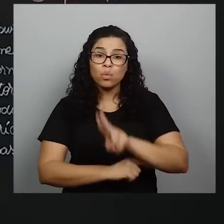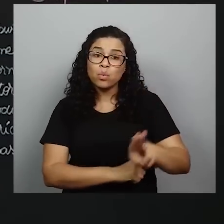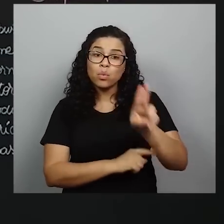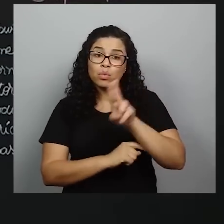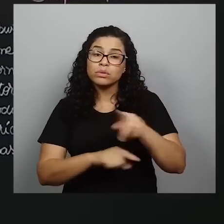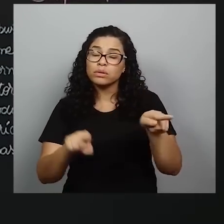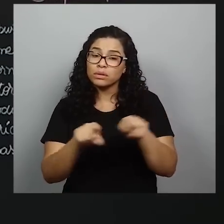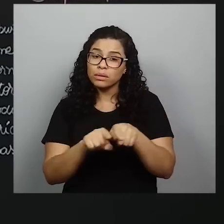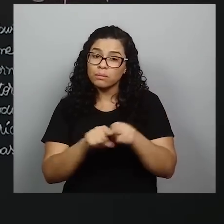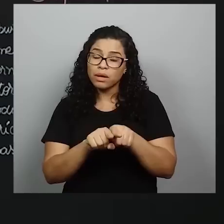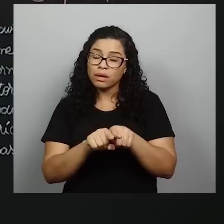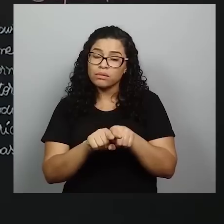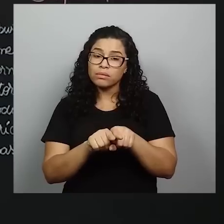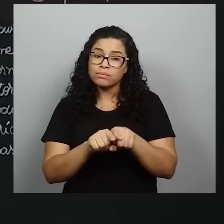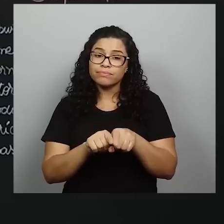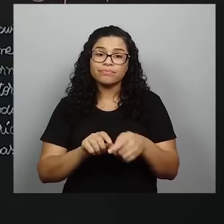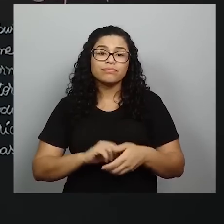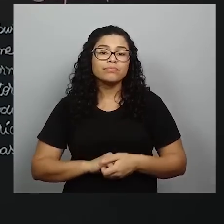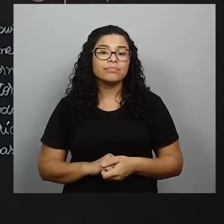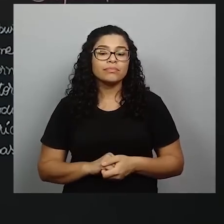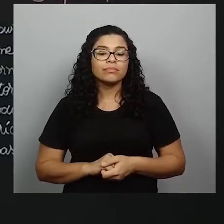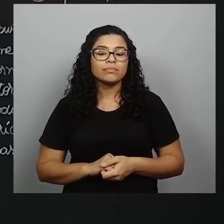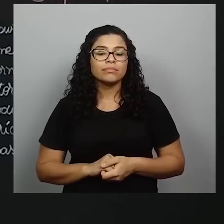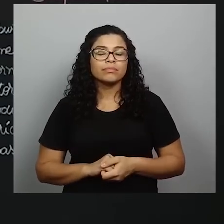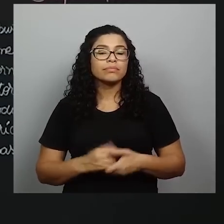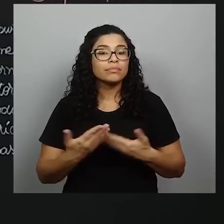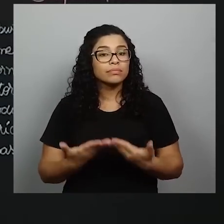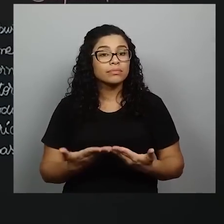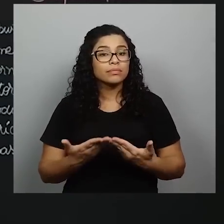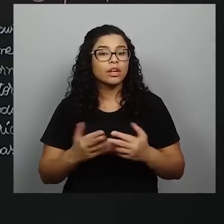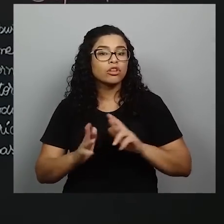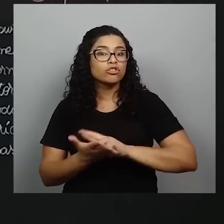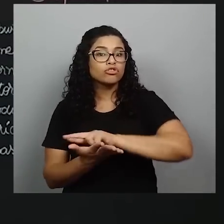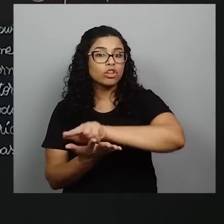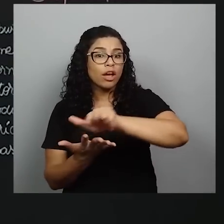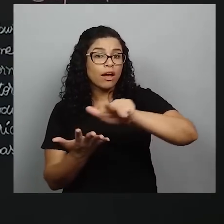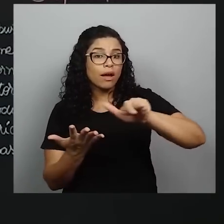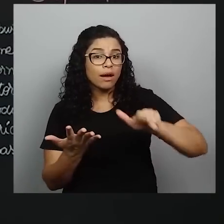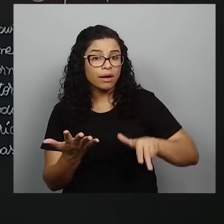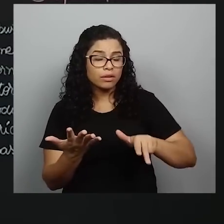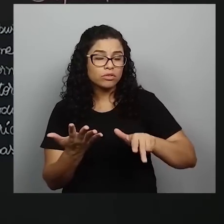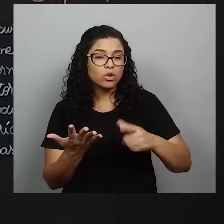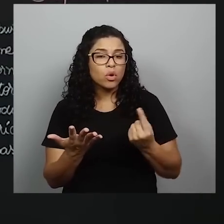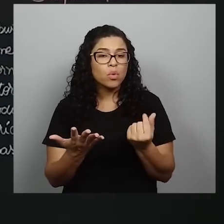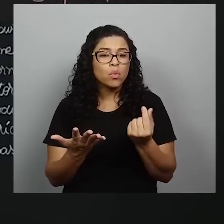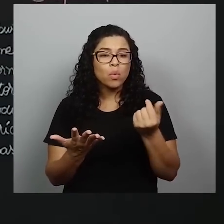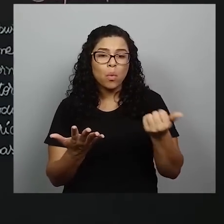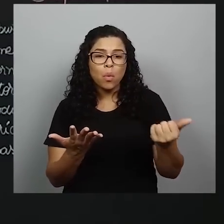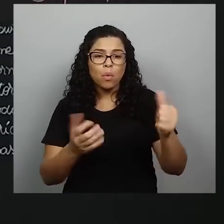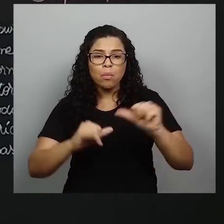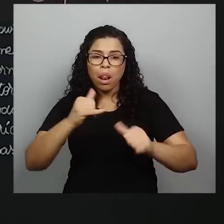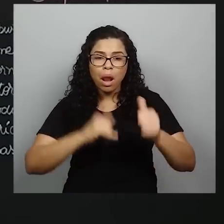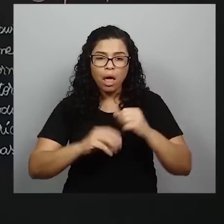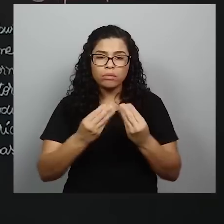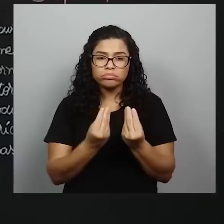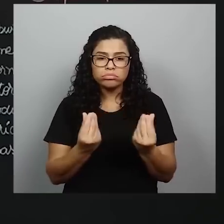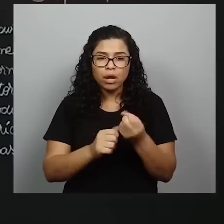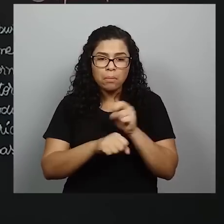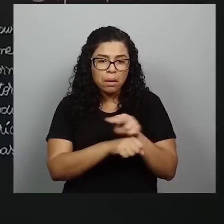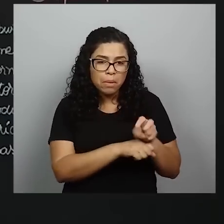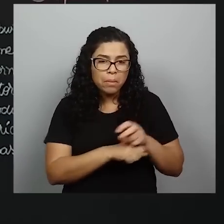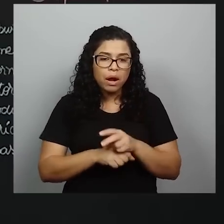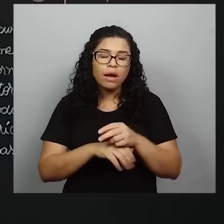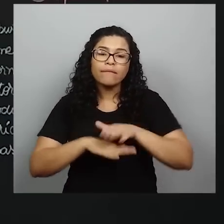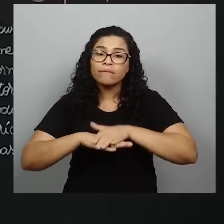para a produção industrial e também bastante insumos agrícolas, diversos fertilizantes utilizamos aí para